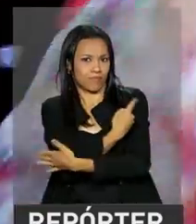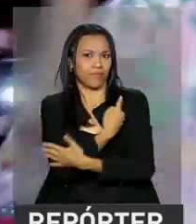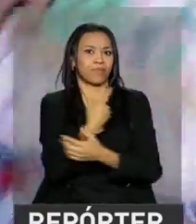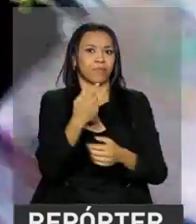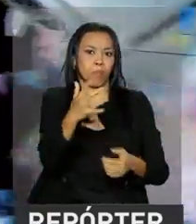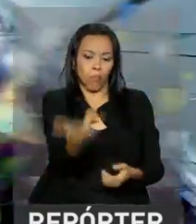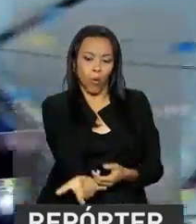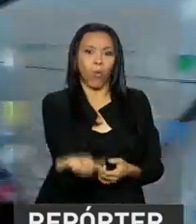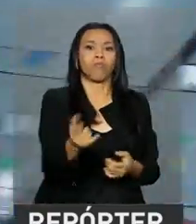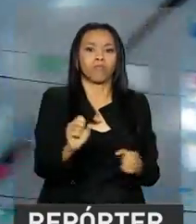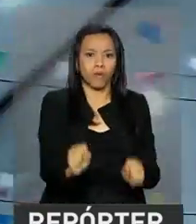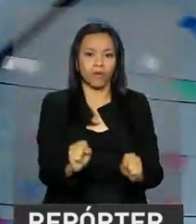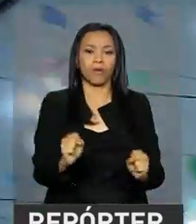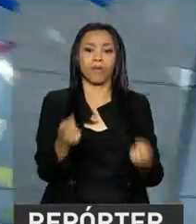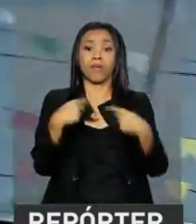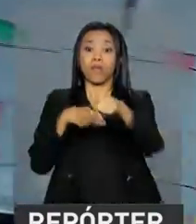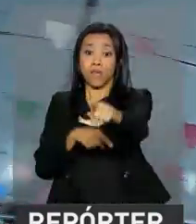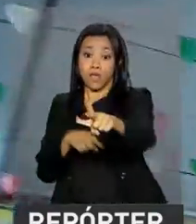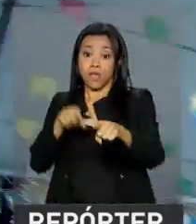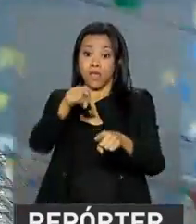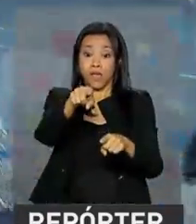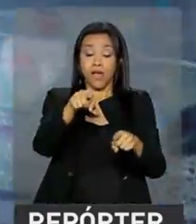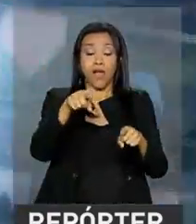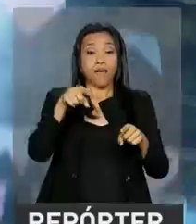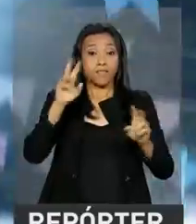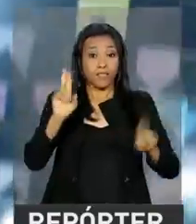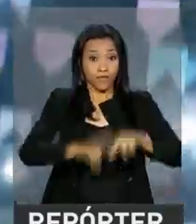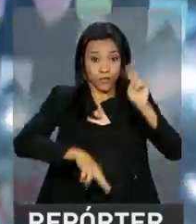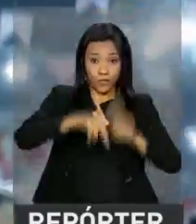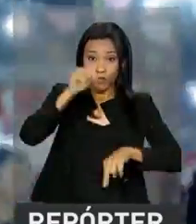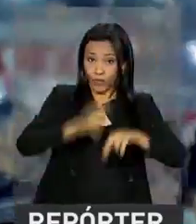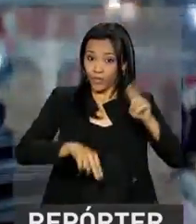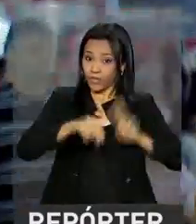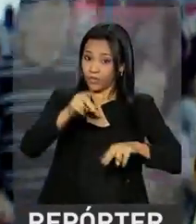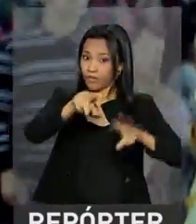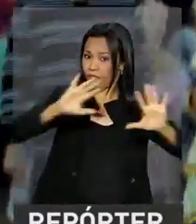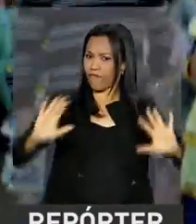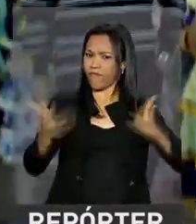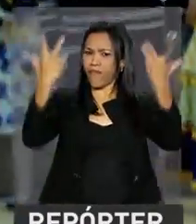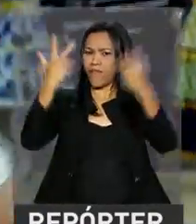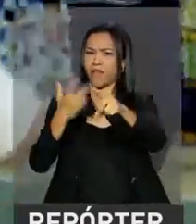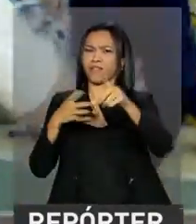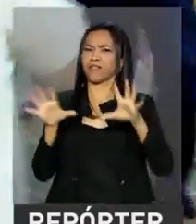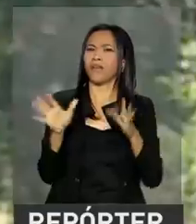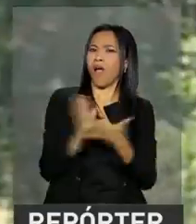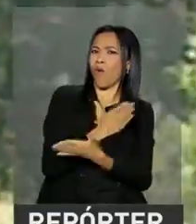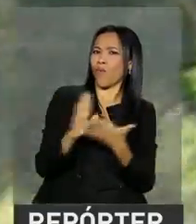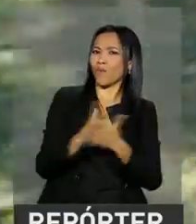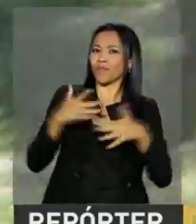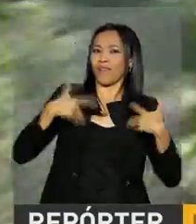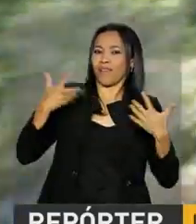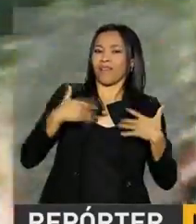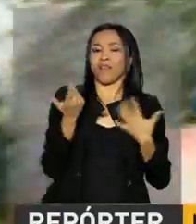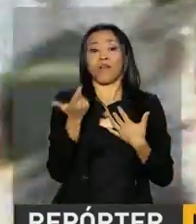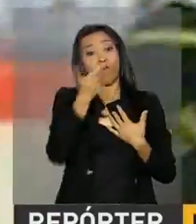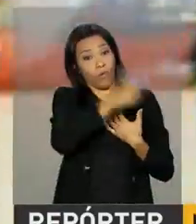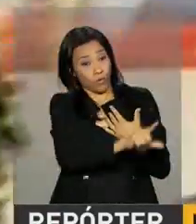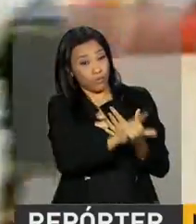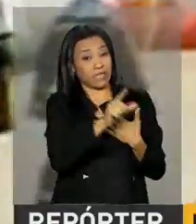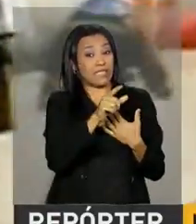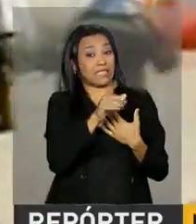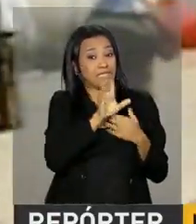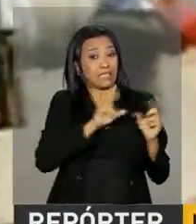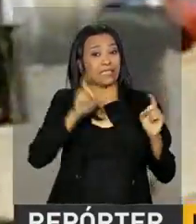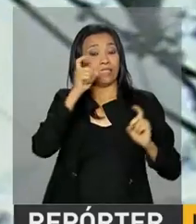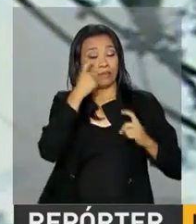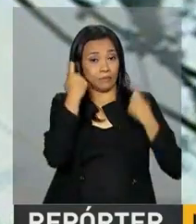aeronaves as festas juninas estão chegando enquanto para uns é tempo de de comemoração para outros motivo